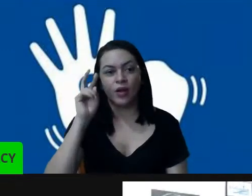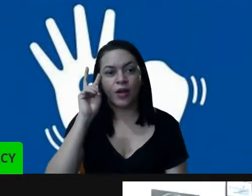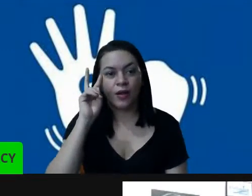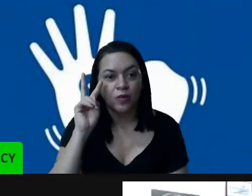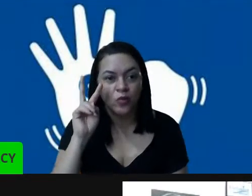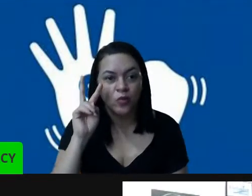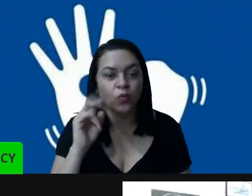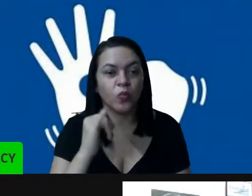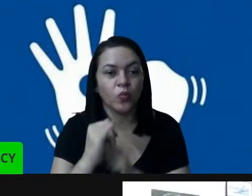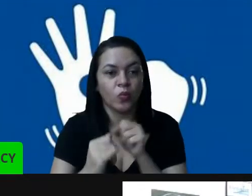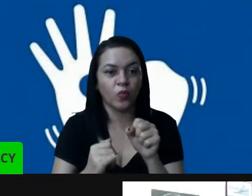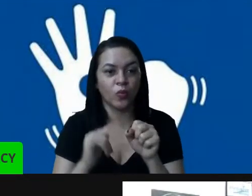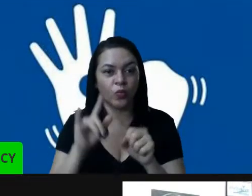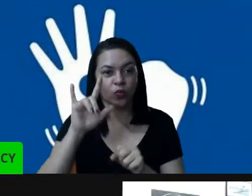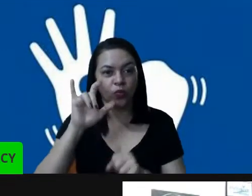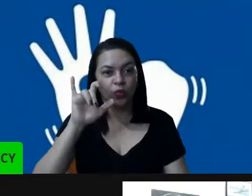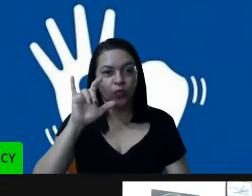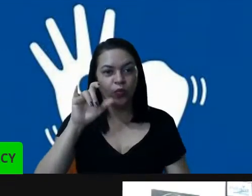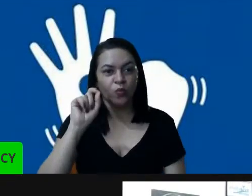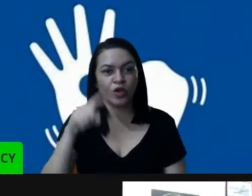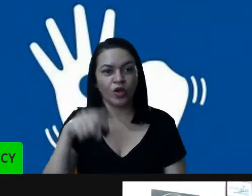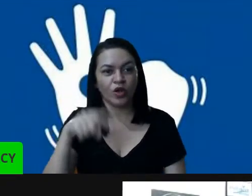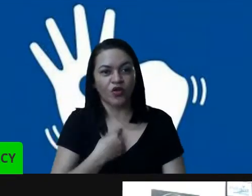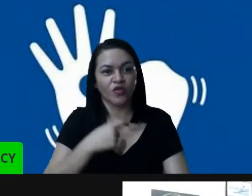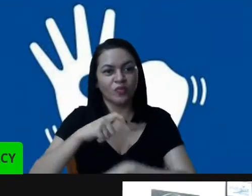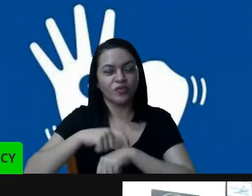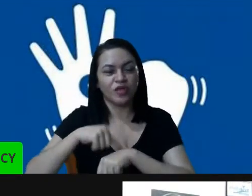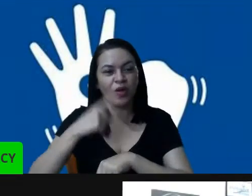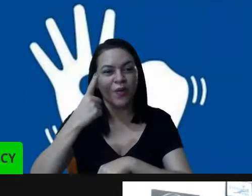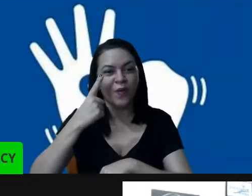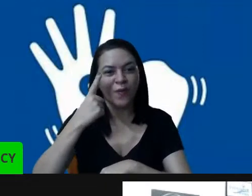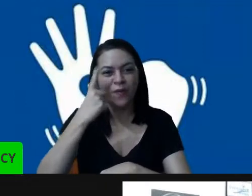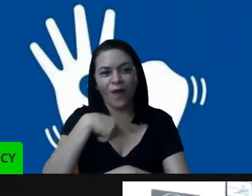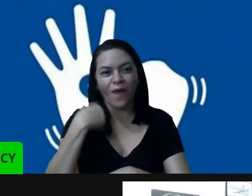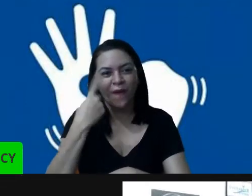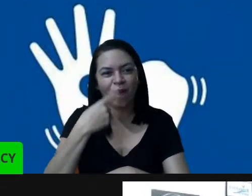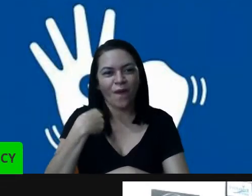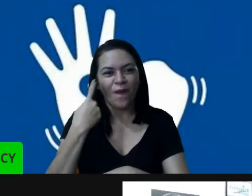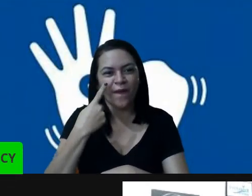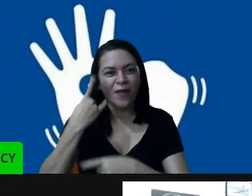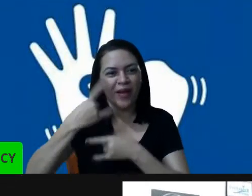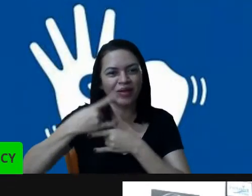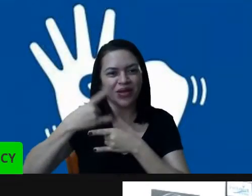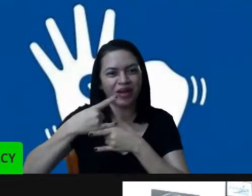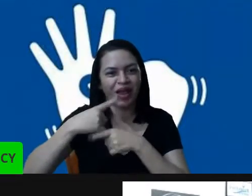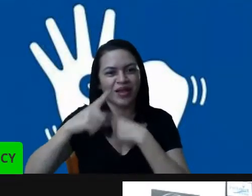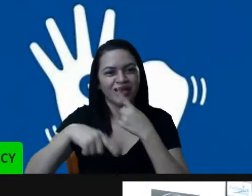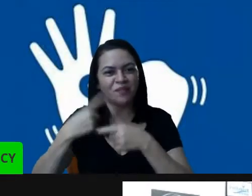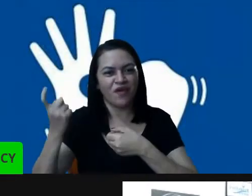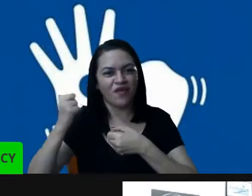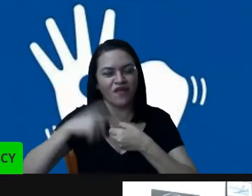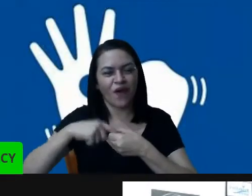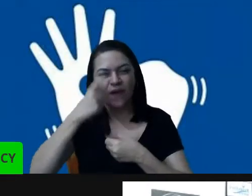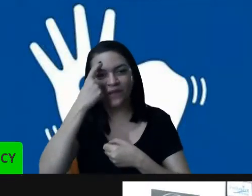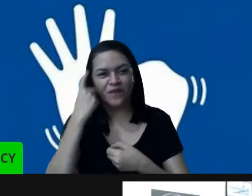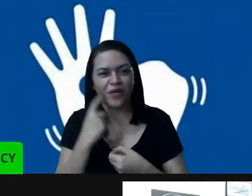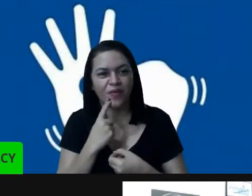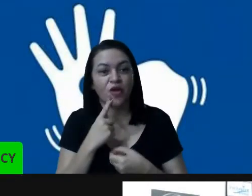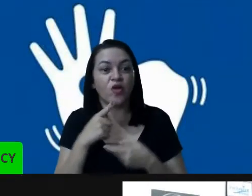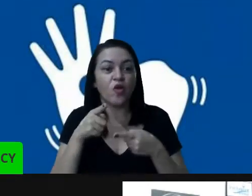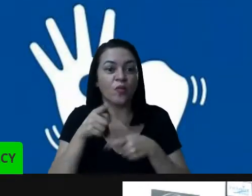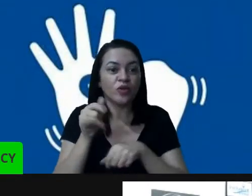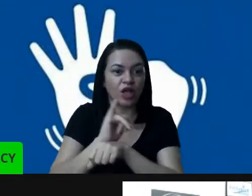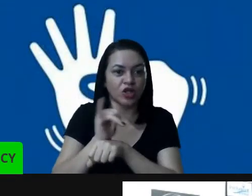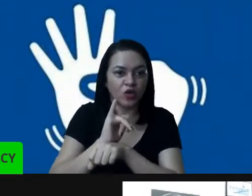te limita, né? Ali uma horinha de lives fica bacana, a pessoa vai e volta de novo para meia horinha. Como está no YouTube, a gente tem um